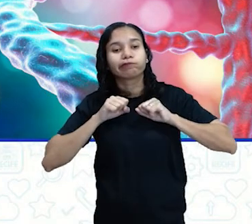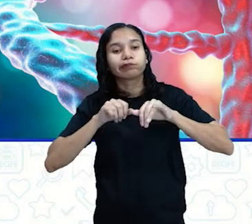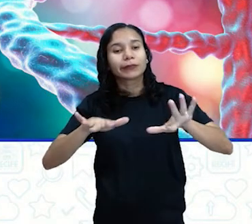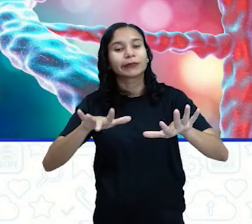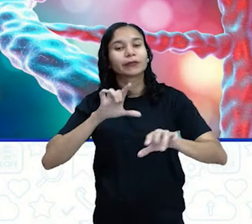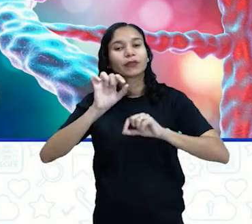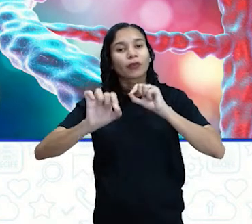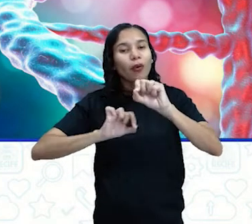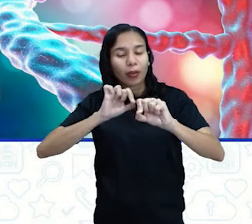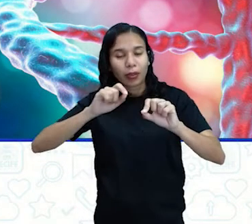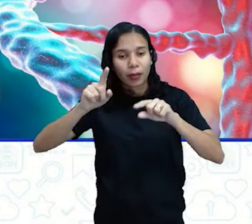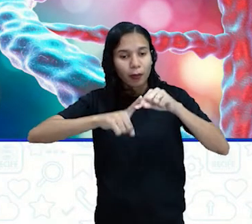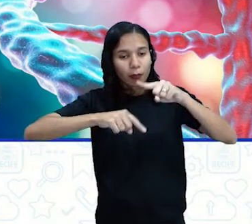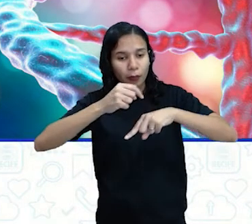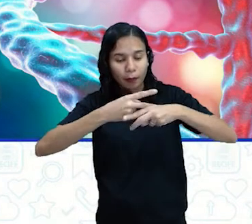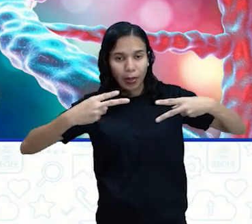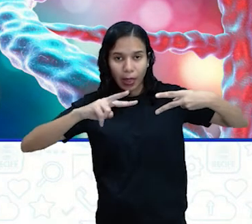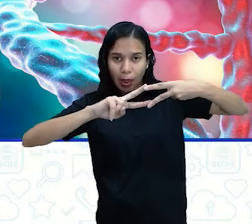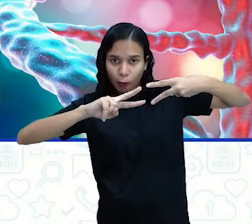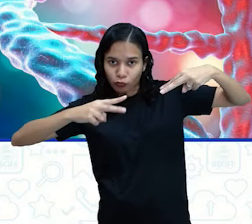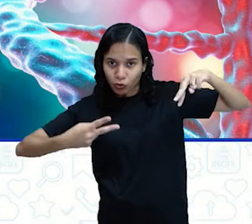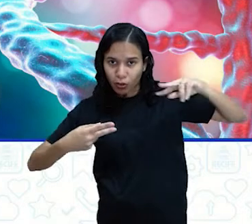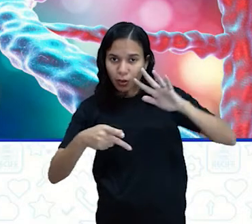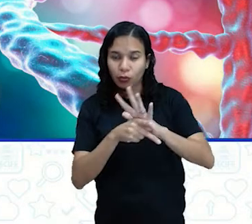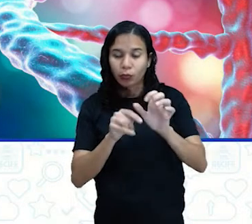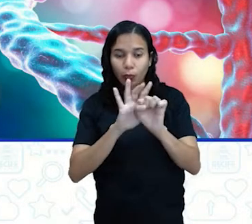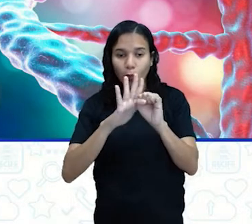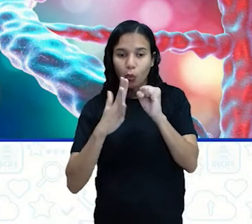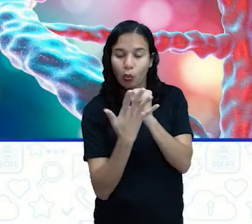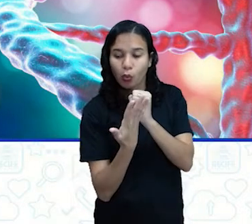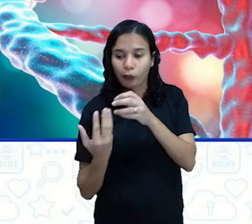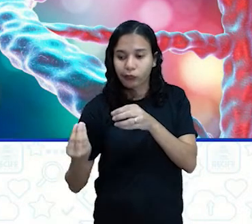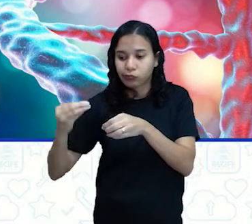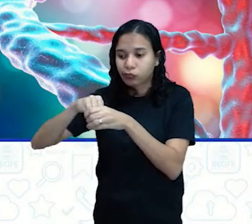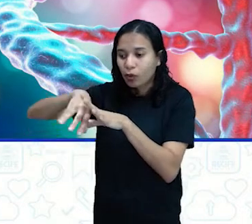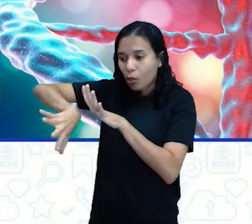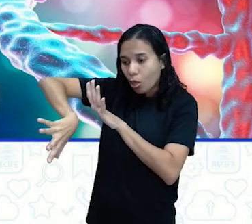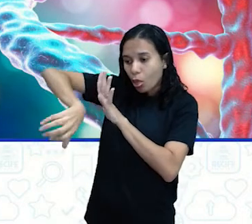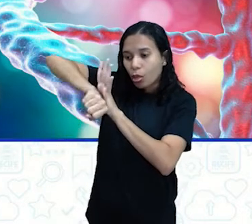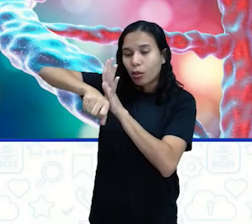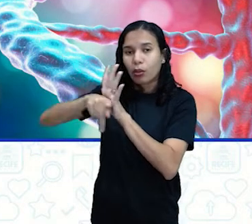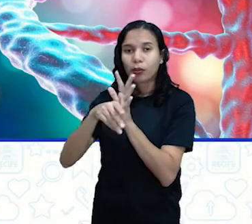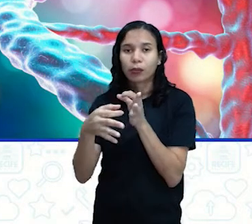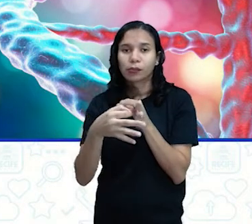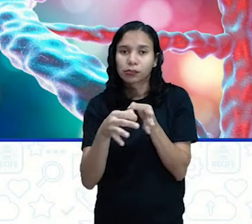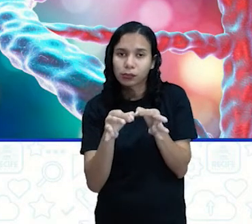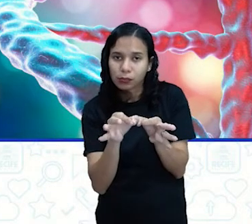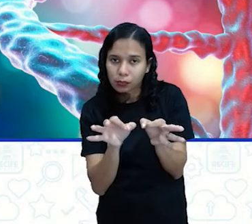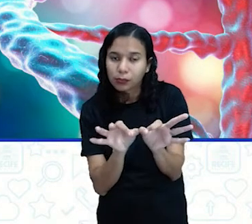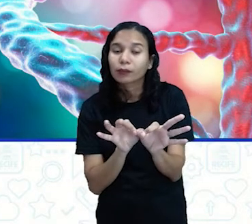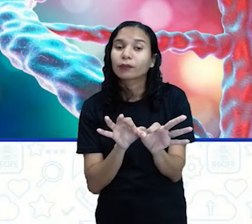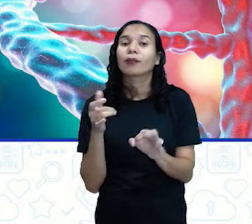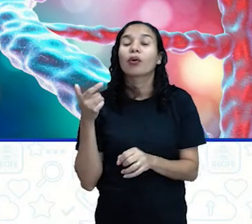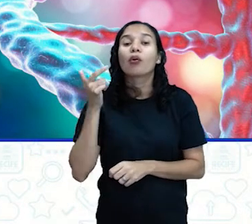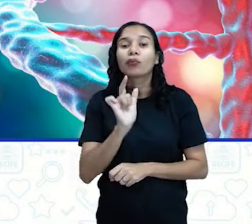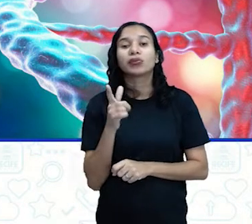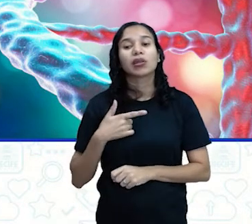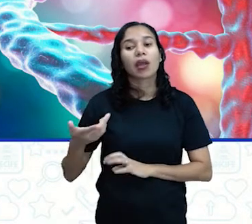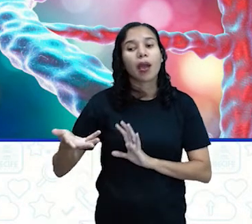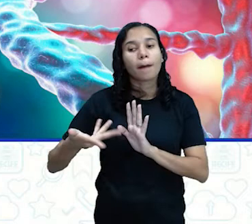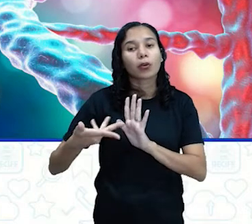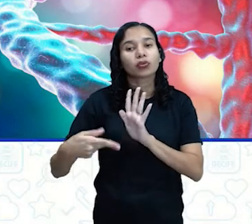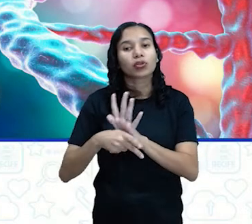com que parte do material genético do coronavírus seja absorvido por nossas células, para elas produzirem